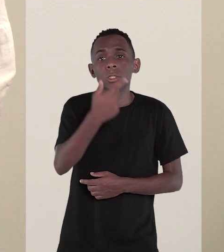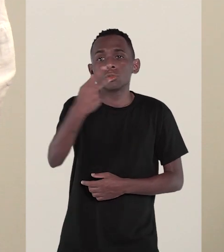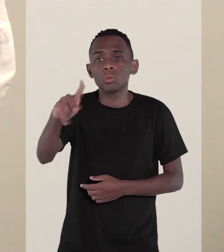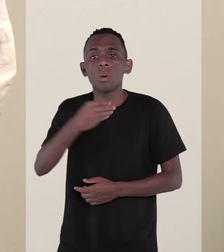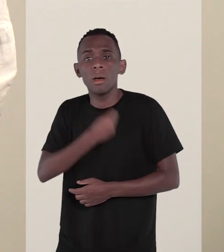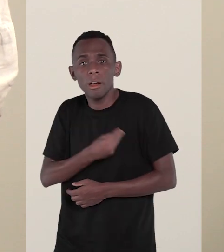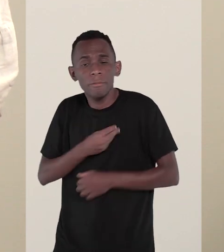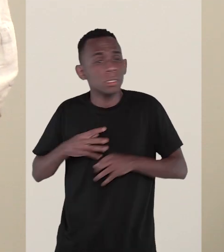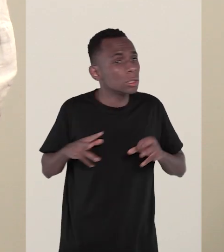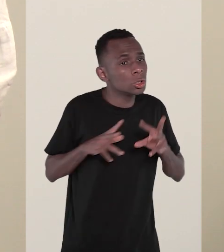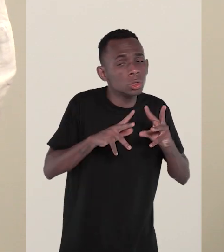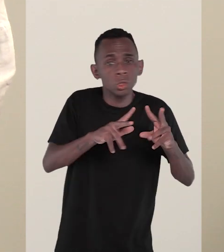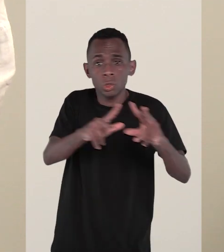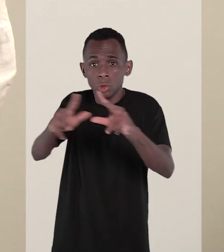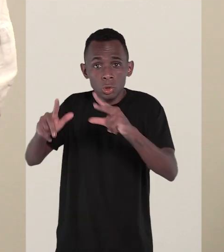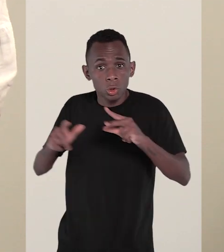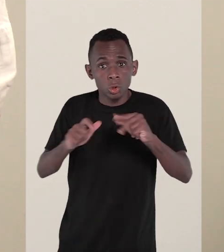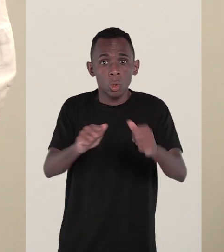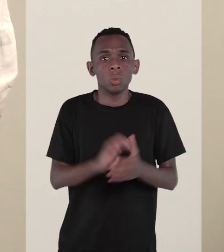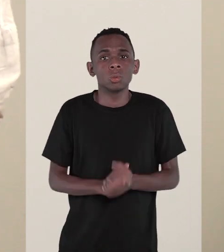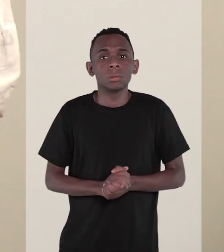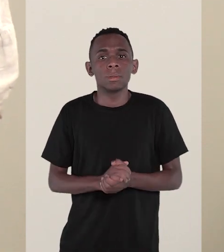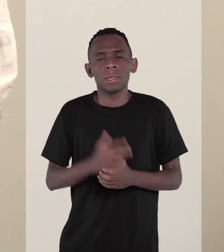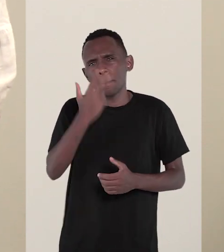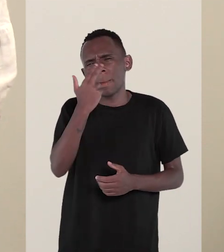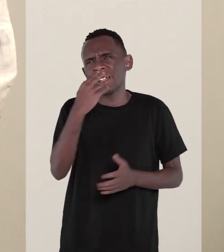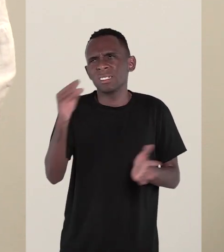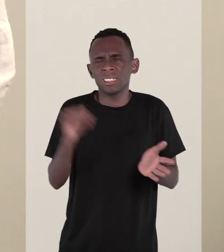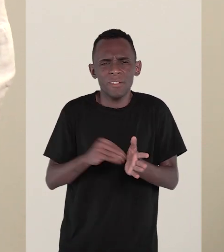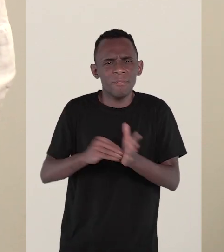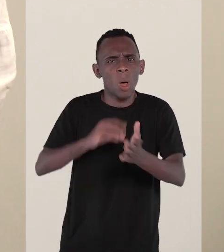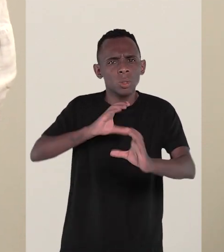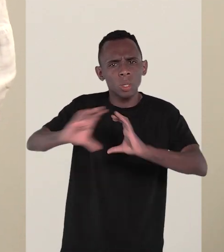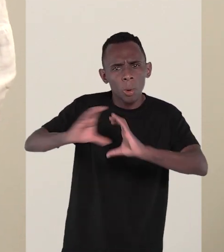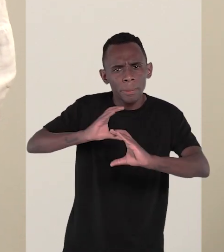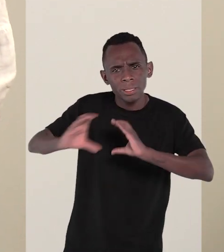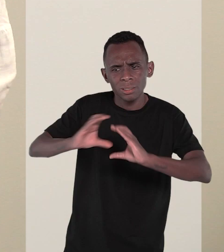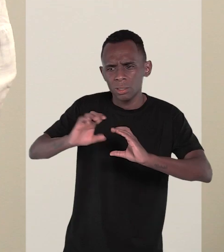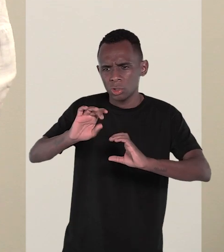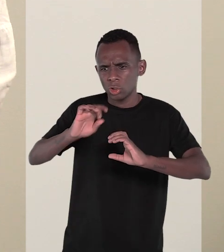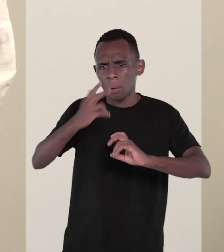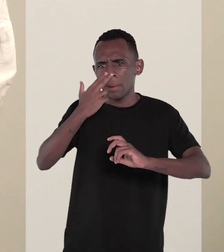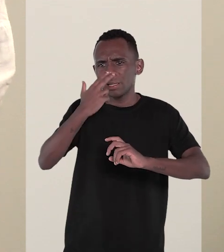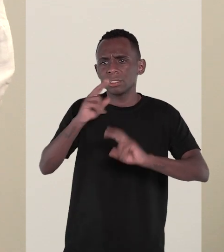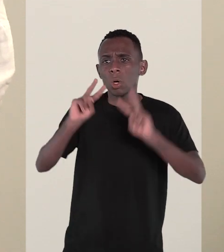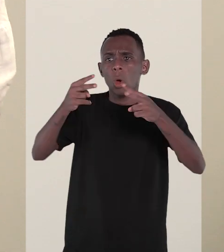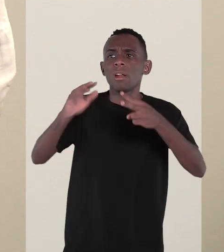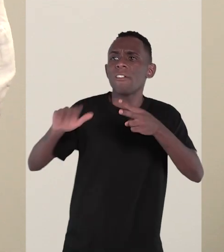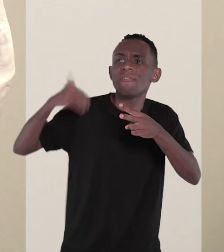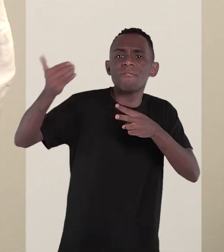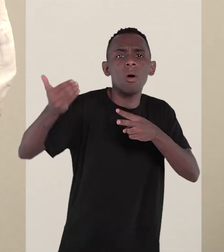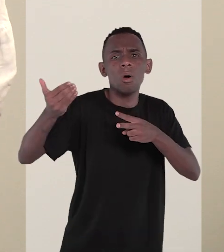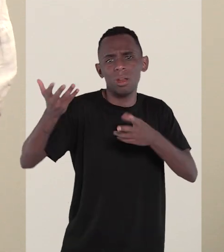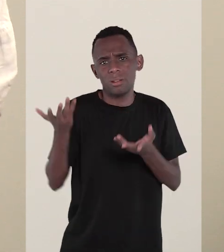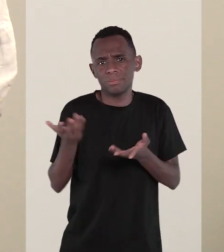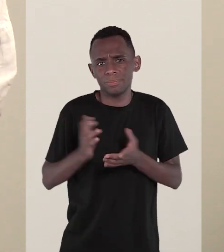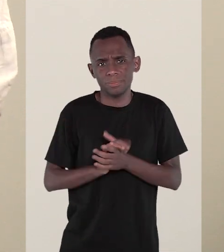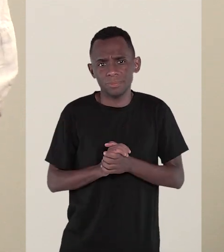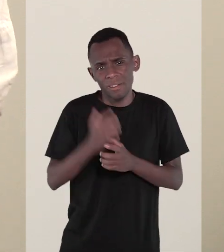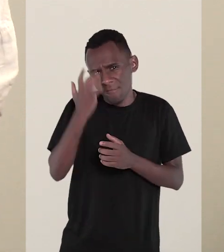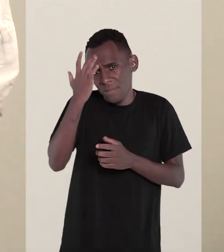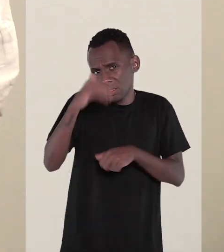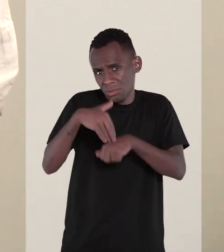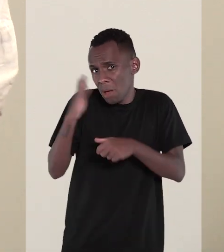vida. Porque acho que a gente também chegou nesse ponto de falta de comunicação, porque a gente só olha para fora e é